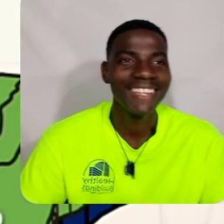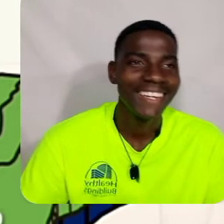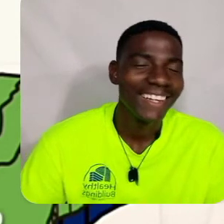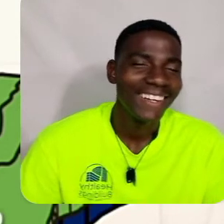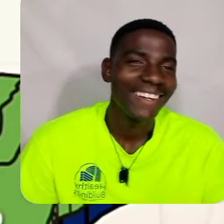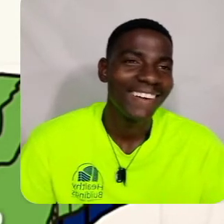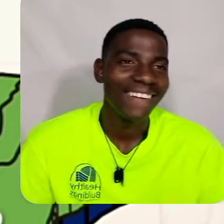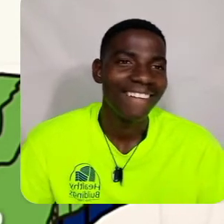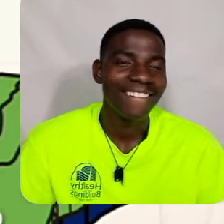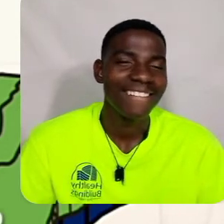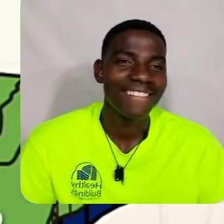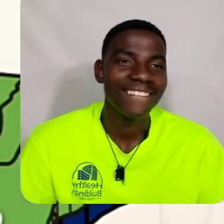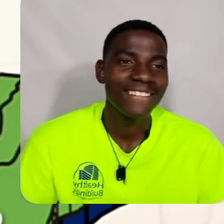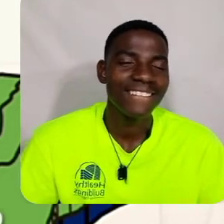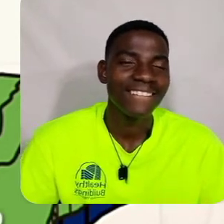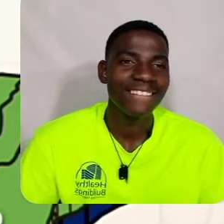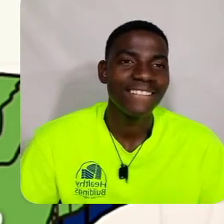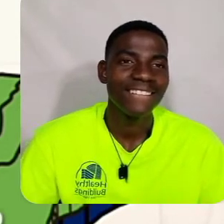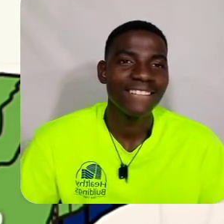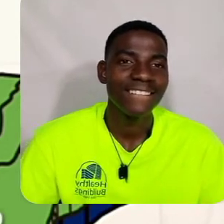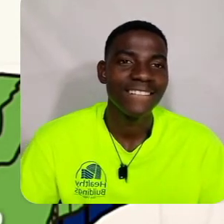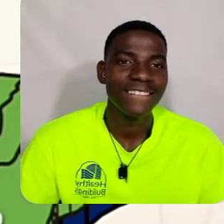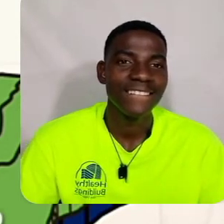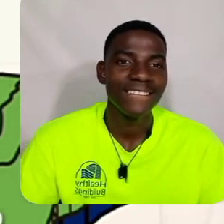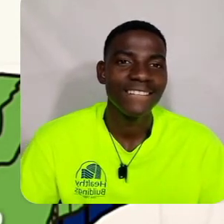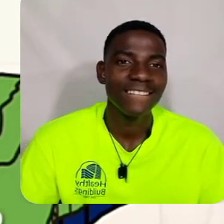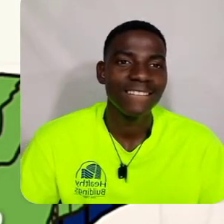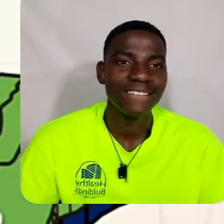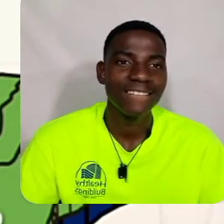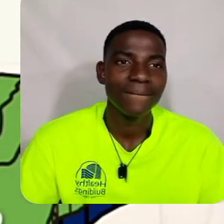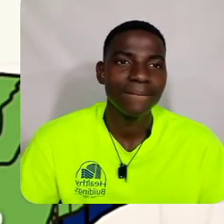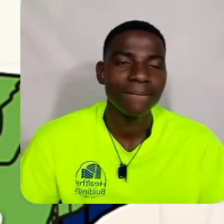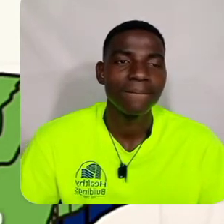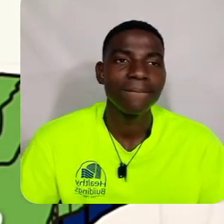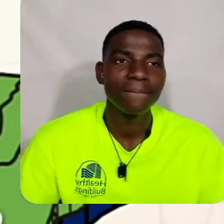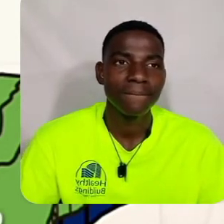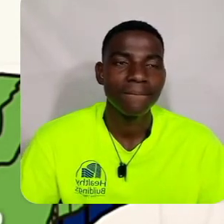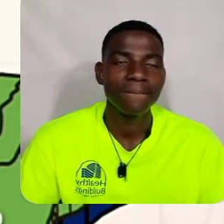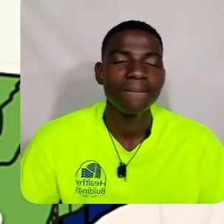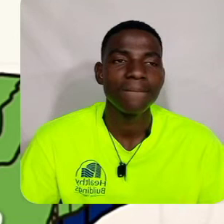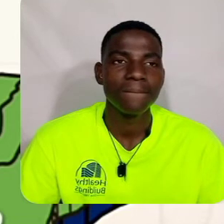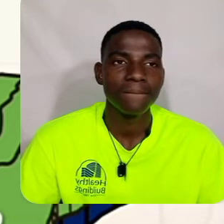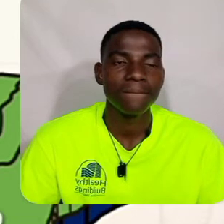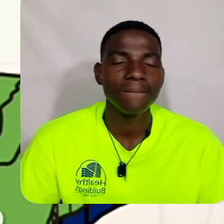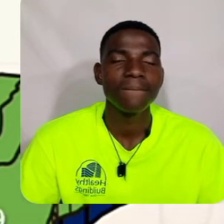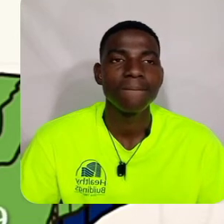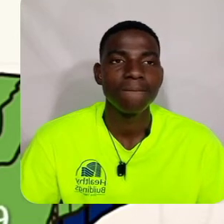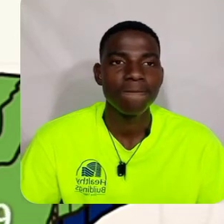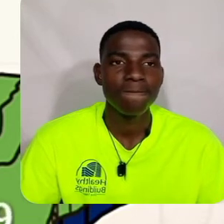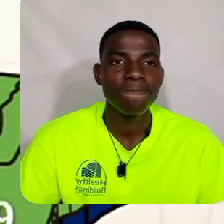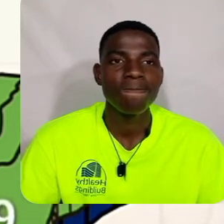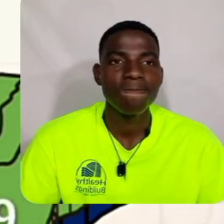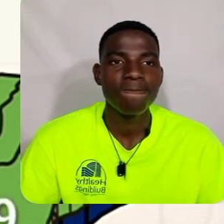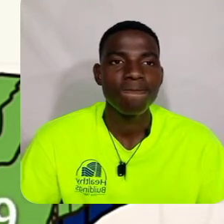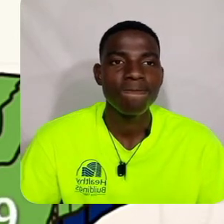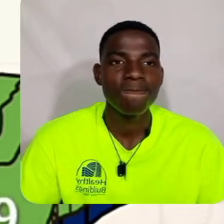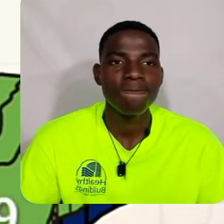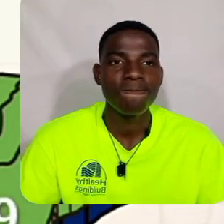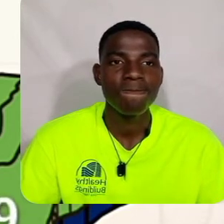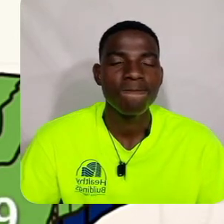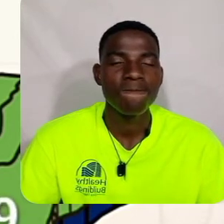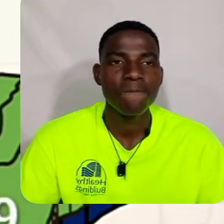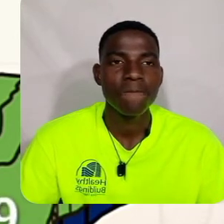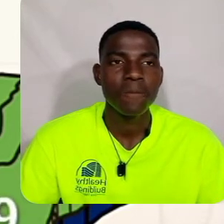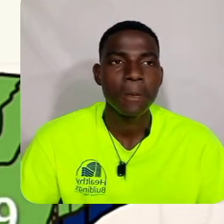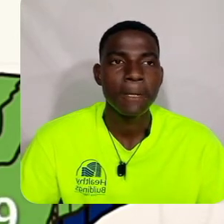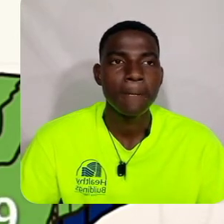deputados lá para a Câmara, enquanto o Acre, que tem bem menos, envia 8. Mas, para evitar que os estados mais populosos mandem